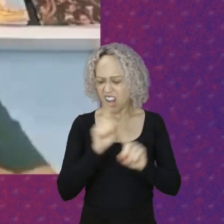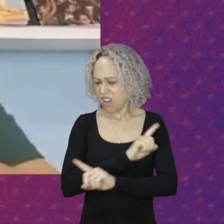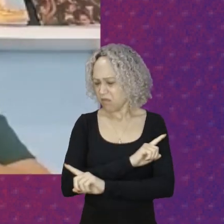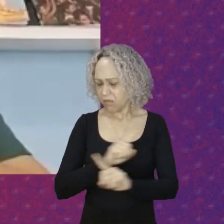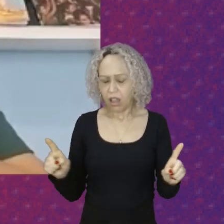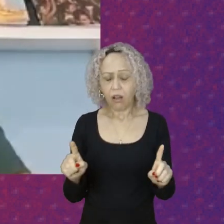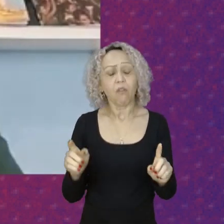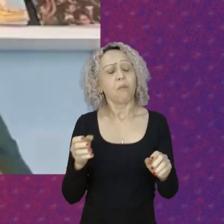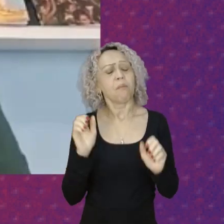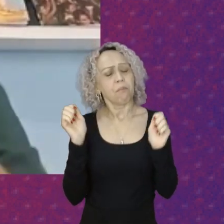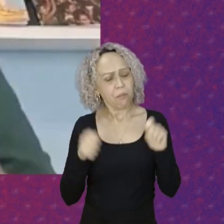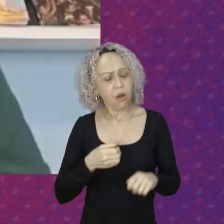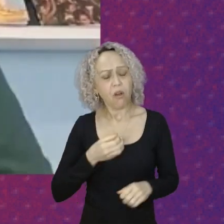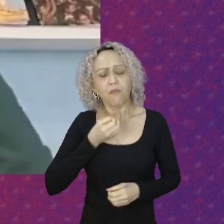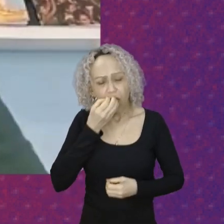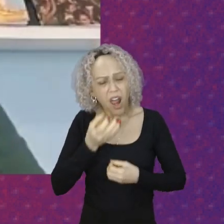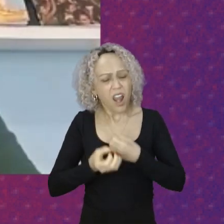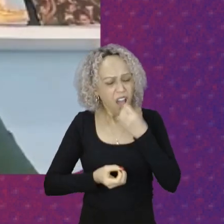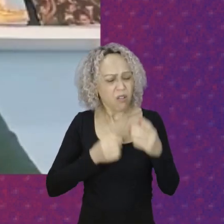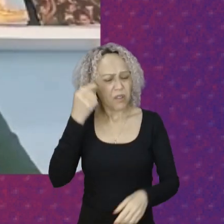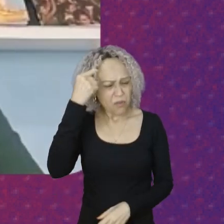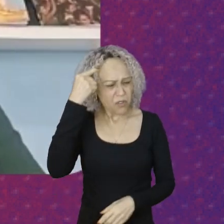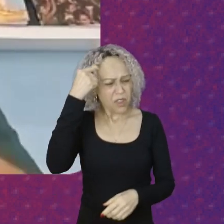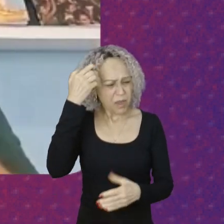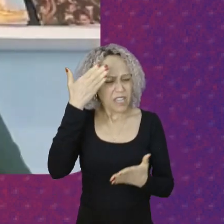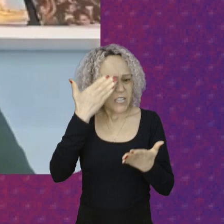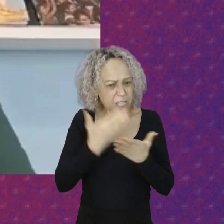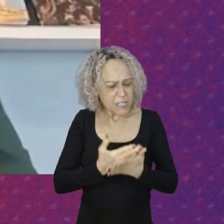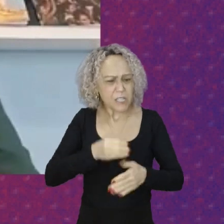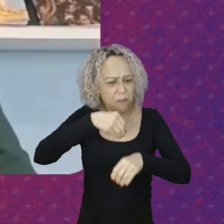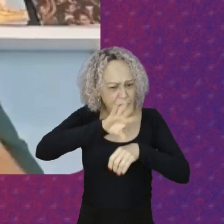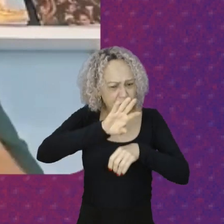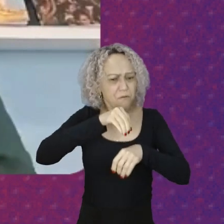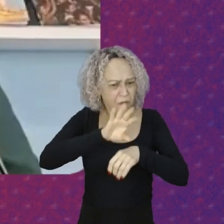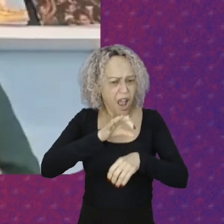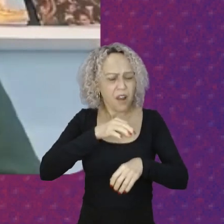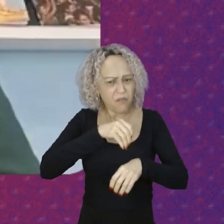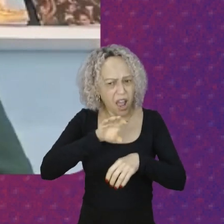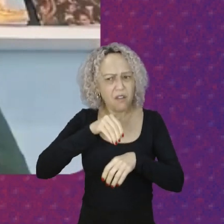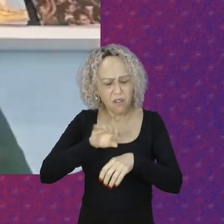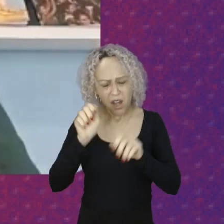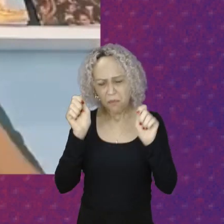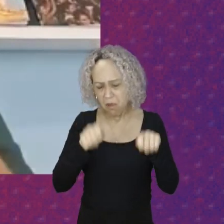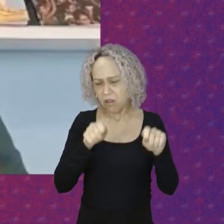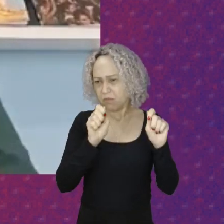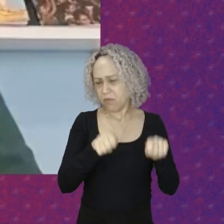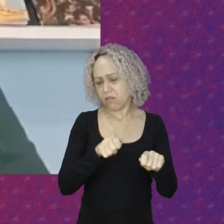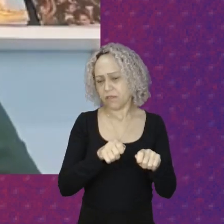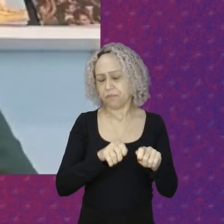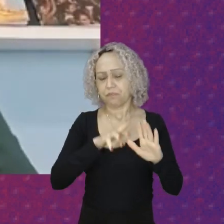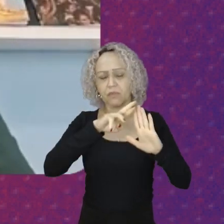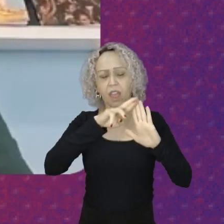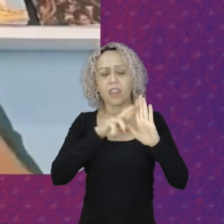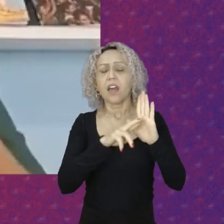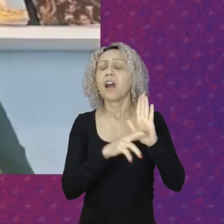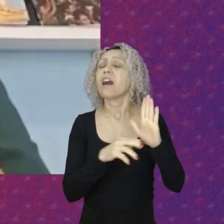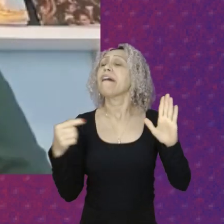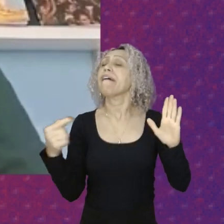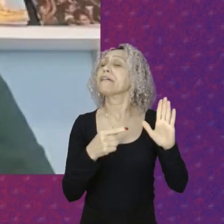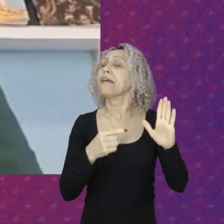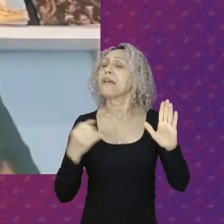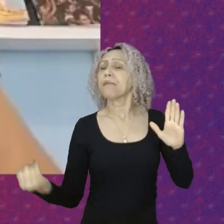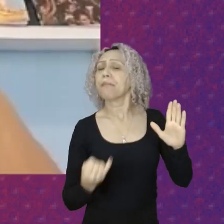o que nós pensamos, de dizer o que nós acreditamos. Esta é uma regra fundamental para quem quer ser feliz, para